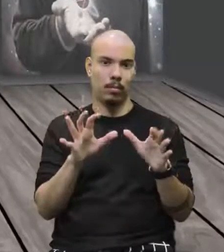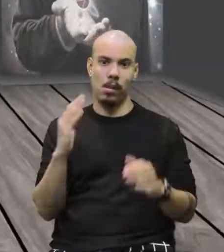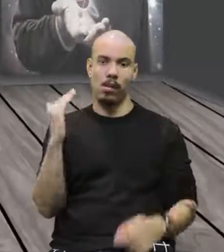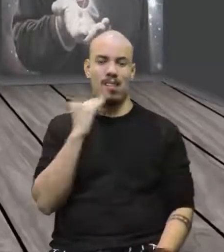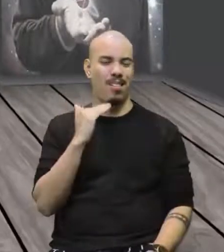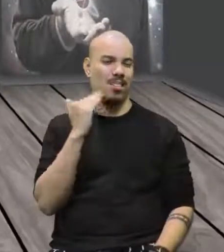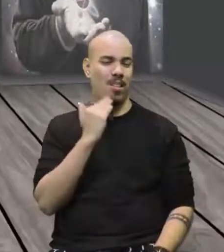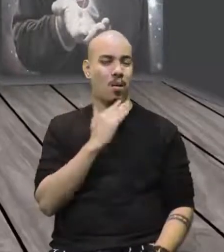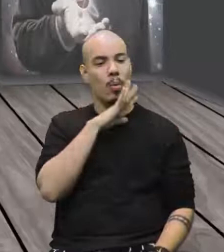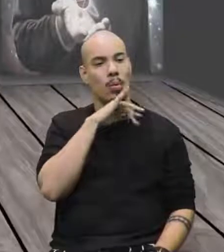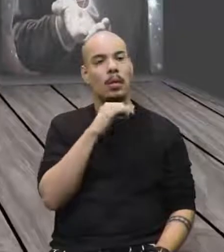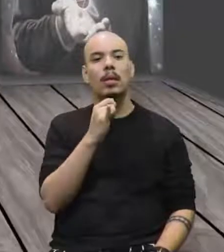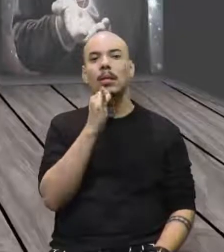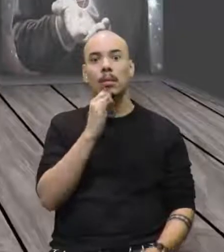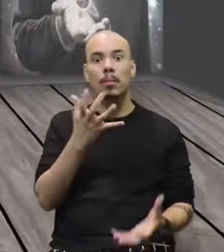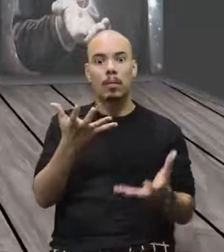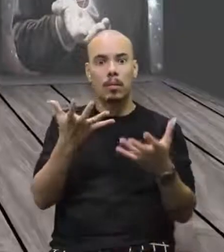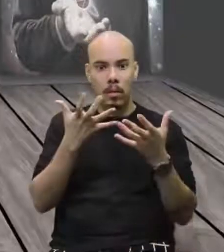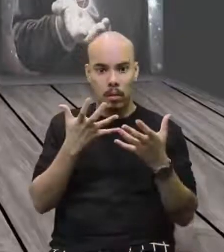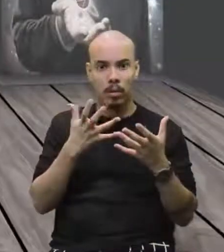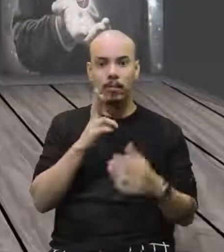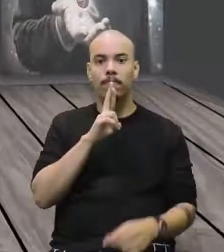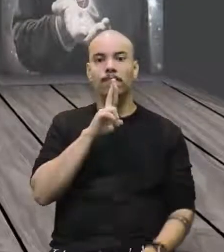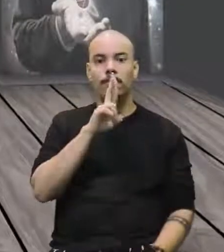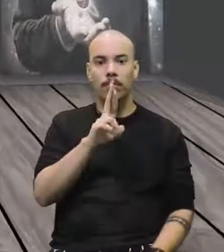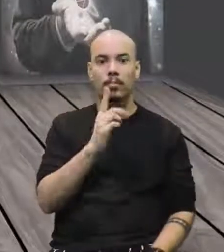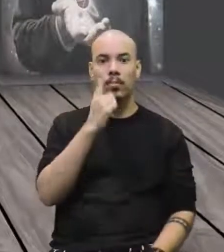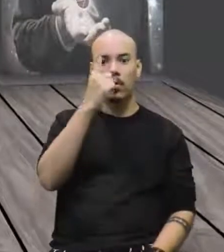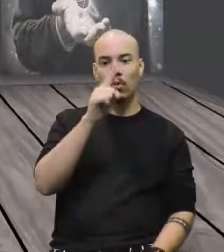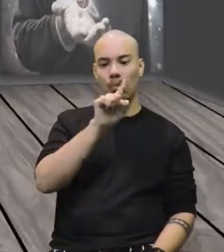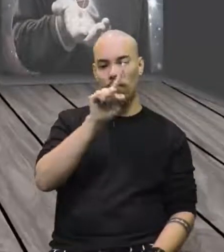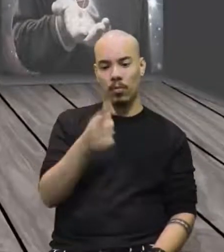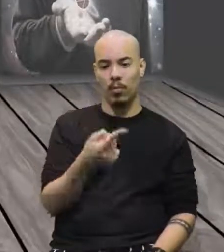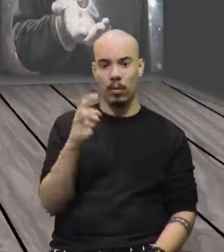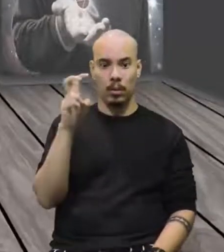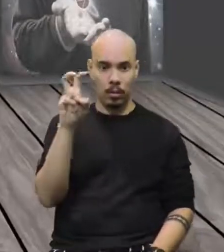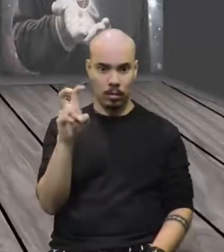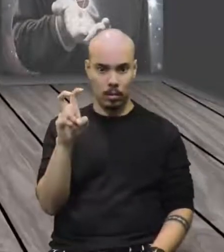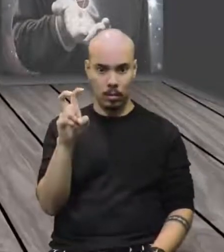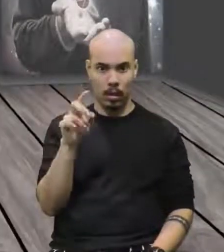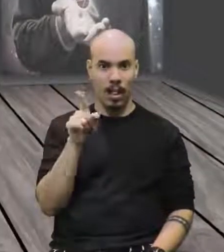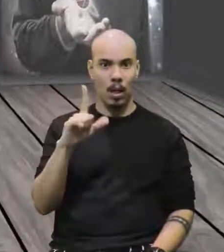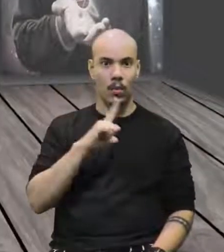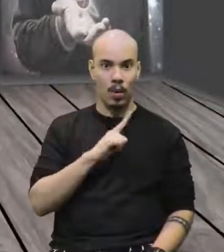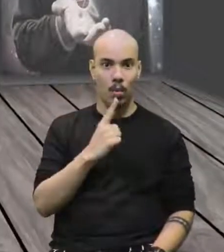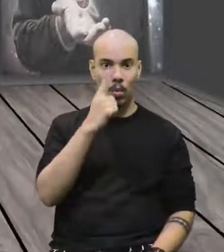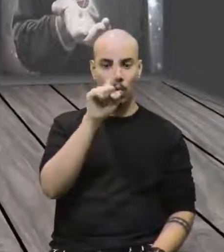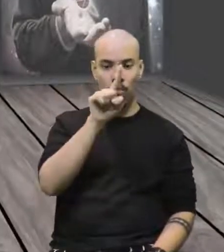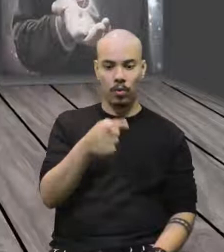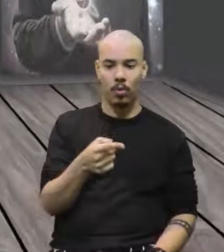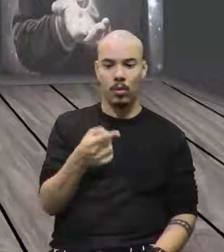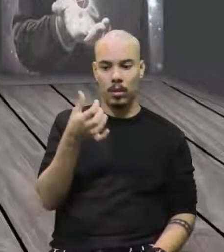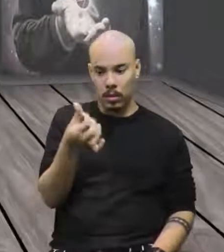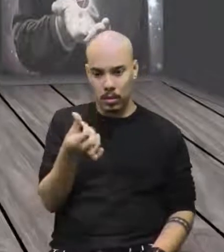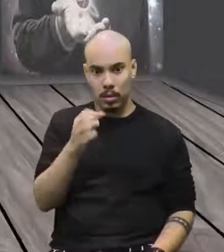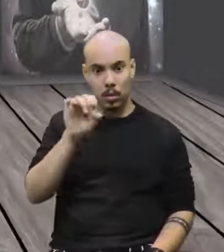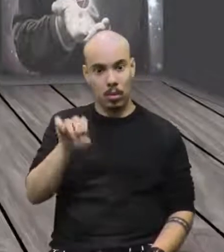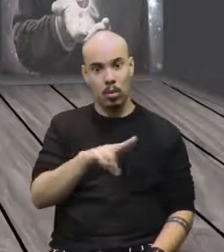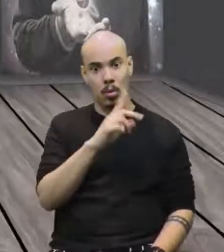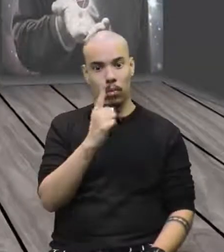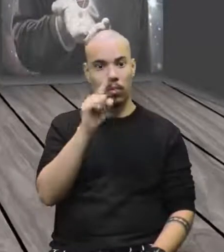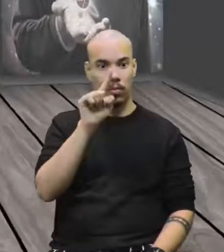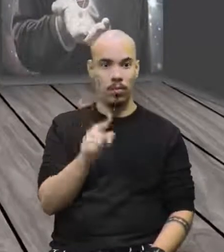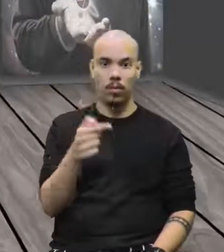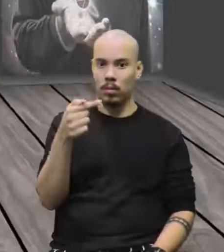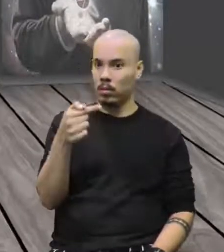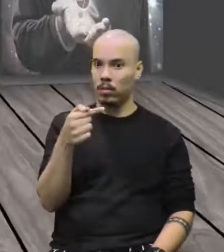feita. Por exemplo, se eu quero um resultado, deu 1,5, lá eu só tenho 1,6 ou 1,7, você não